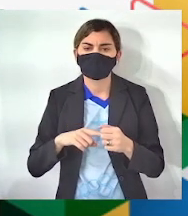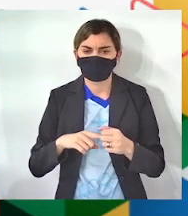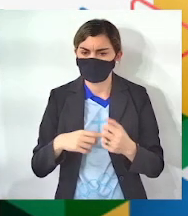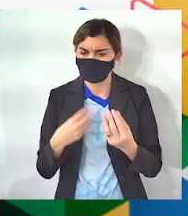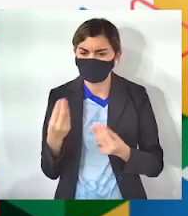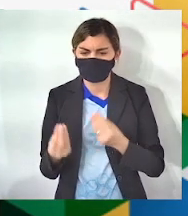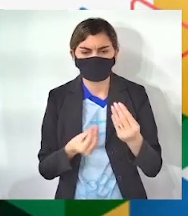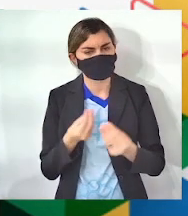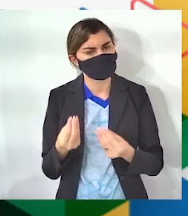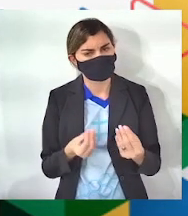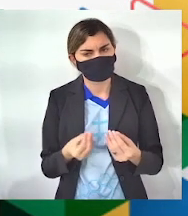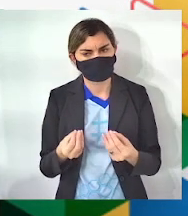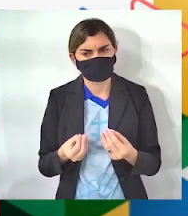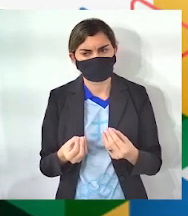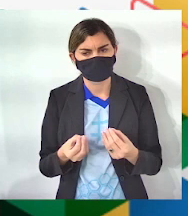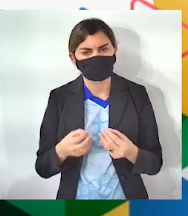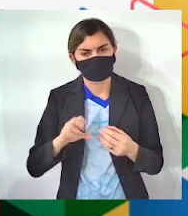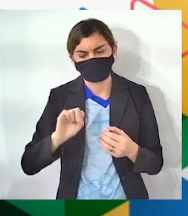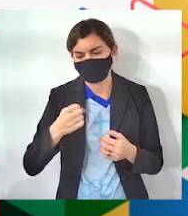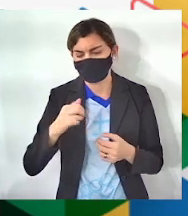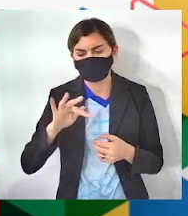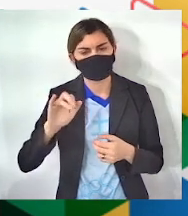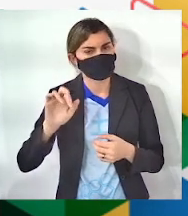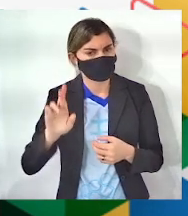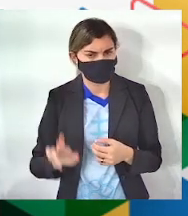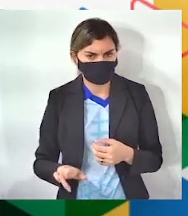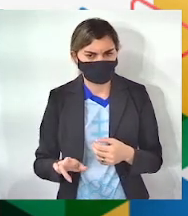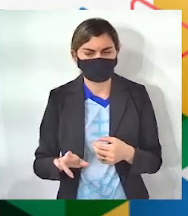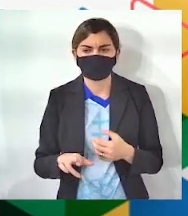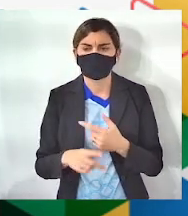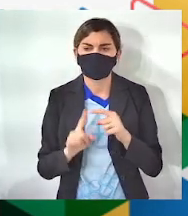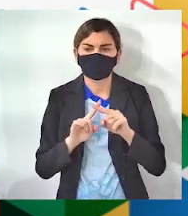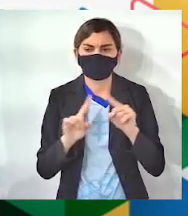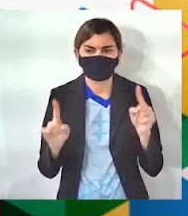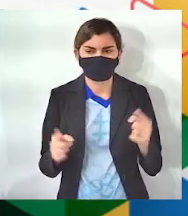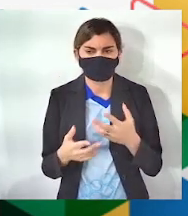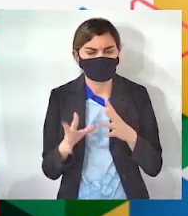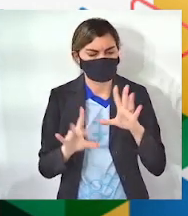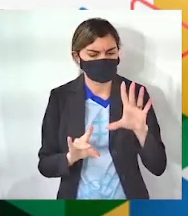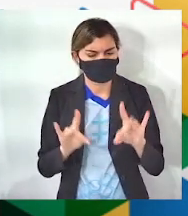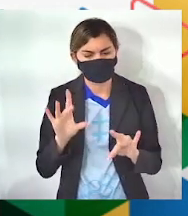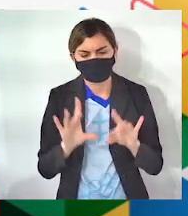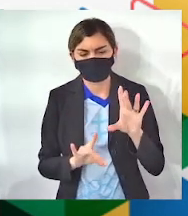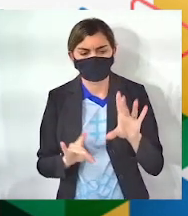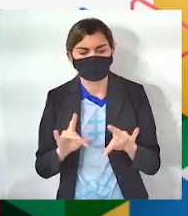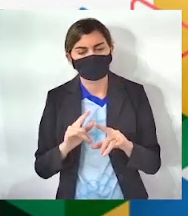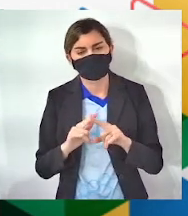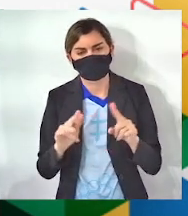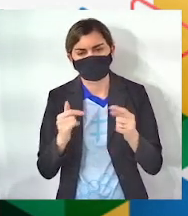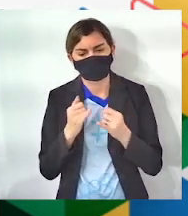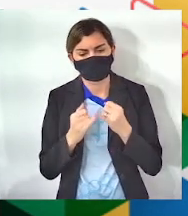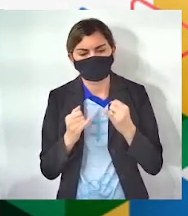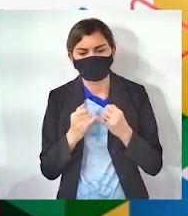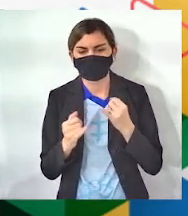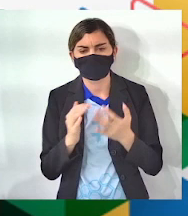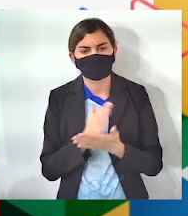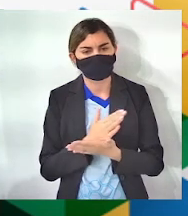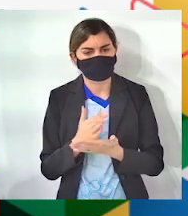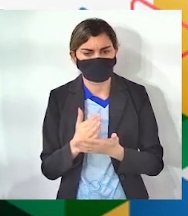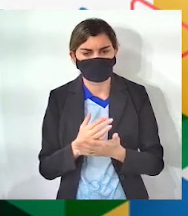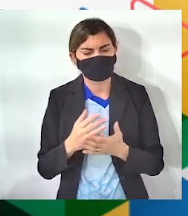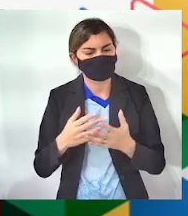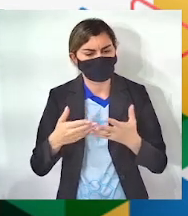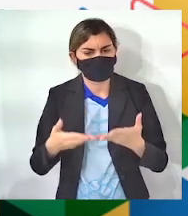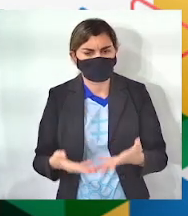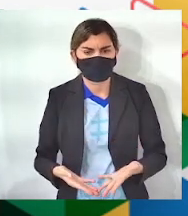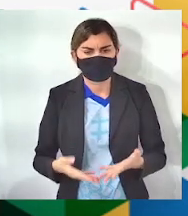como sendo uma esfera, ainda mantém a ideia de esfera, mas gelatinosa, mais ali parecido talvez com a